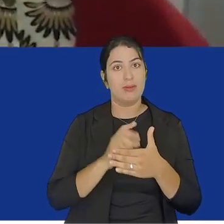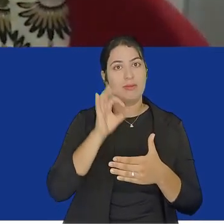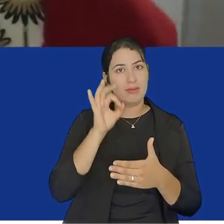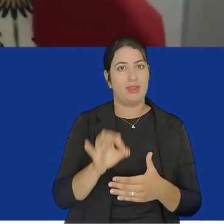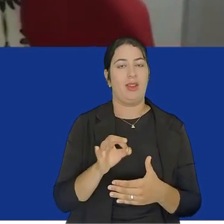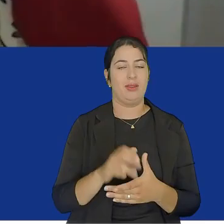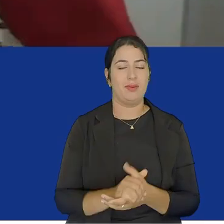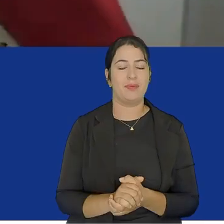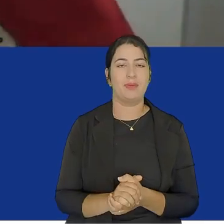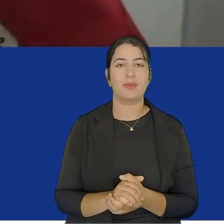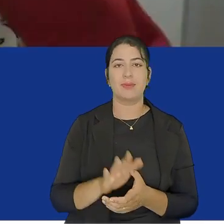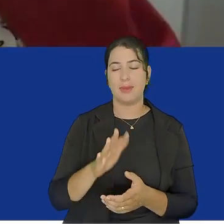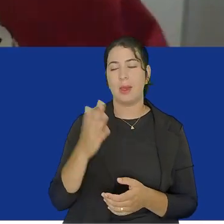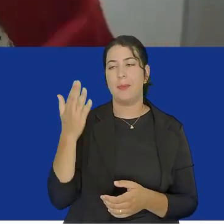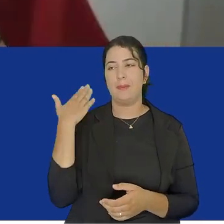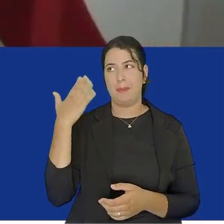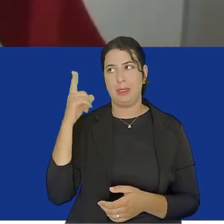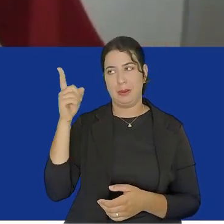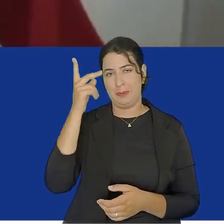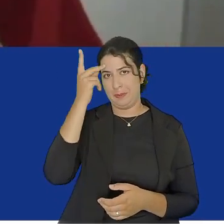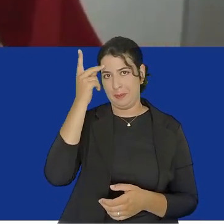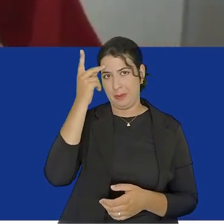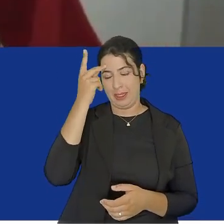e-mail, certa vez, eu nunca vou esquecer isso, que estava assim: